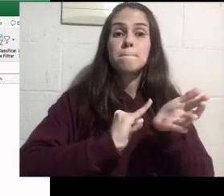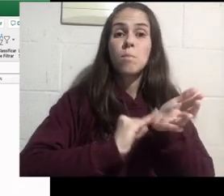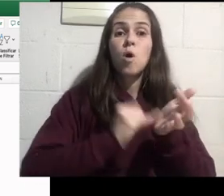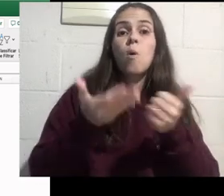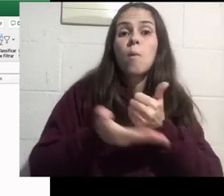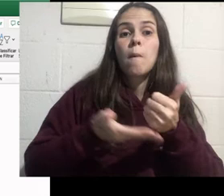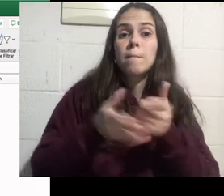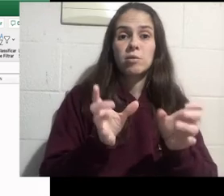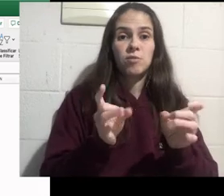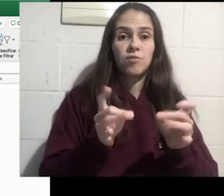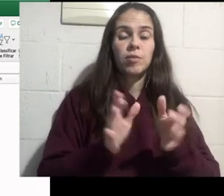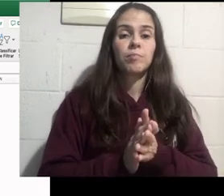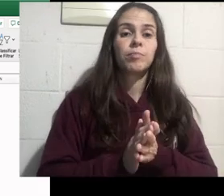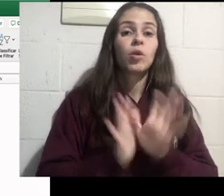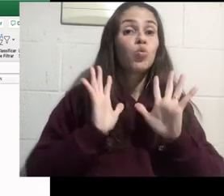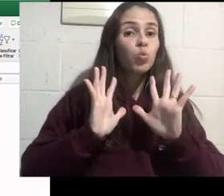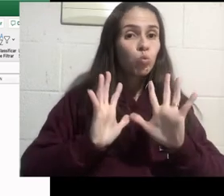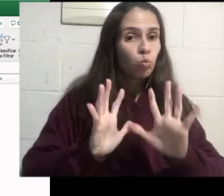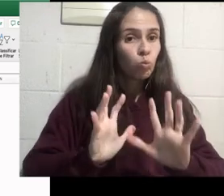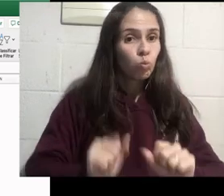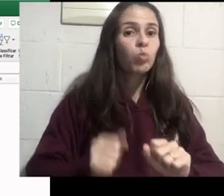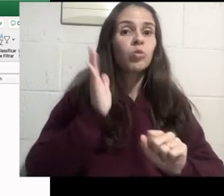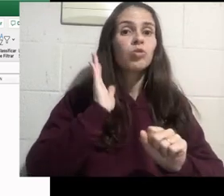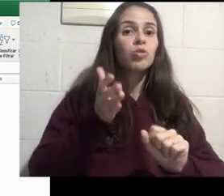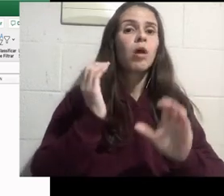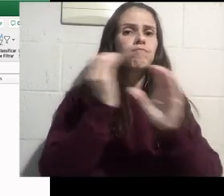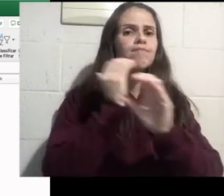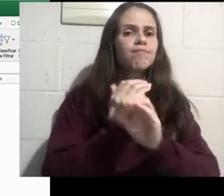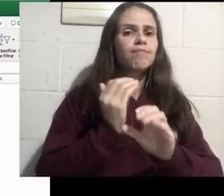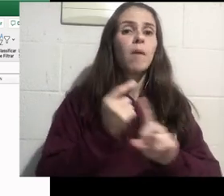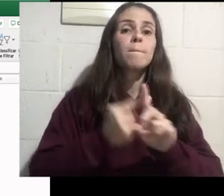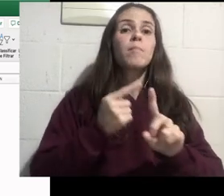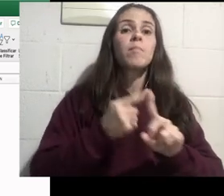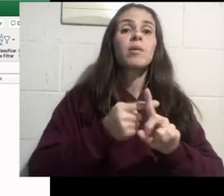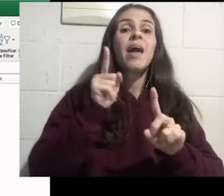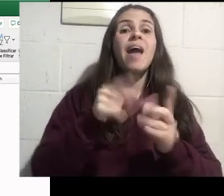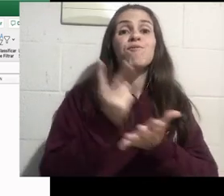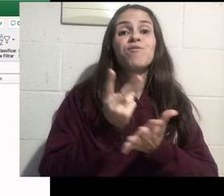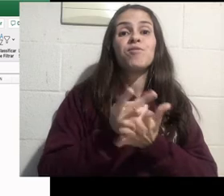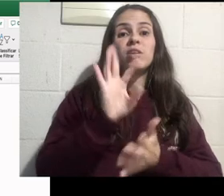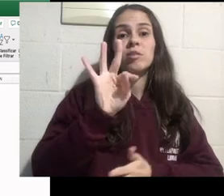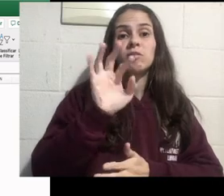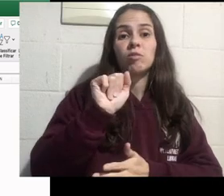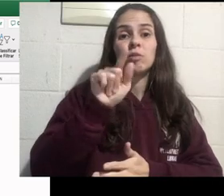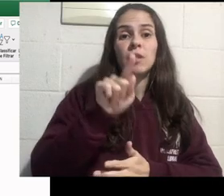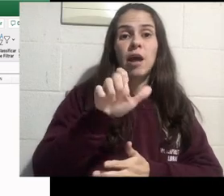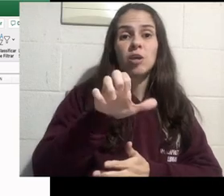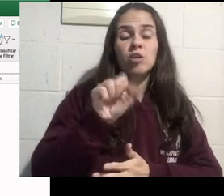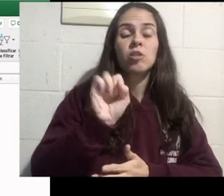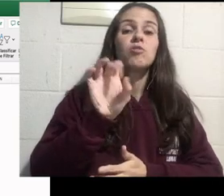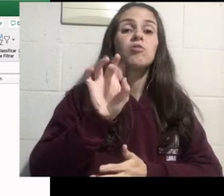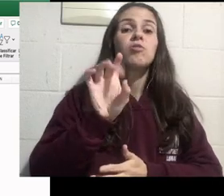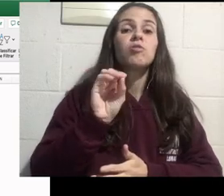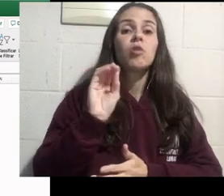venda, tá? Então, isso tudo aqui já está previamente determinado, porque essas taxas são fixas, tá? Na verdade, eu só